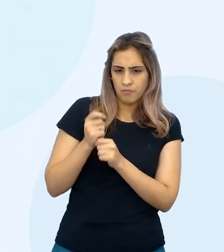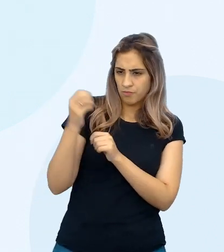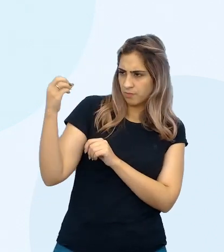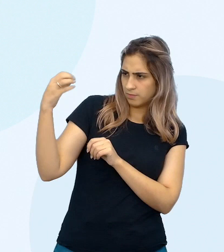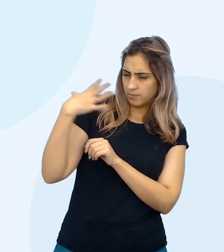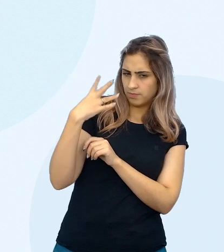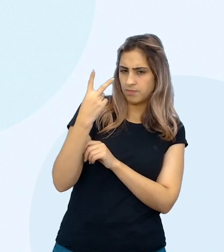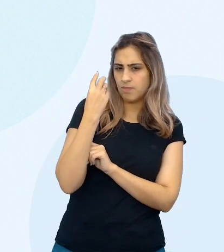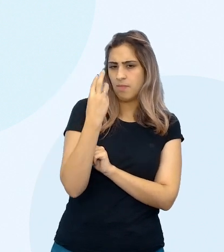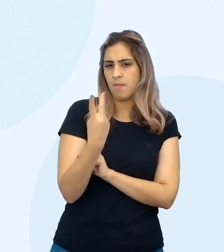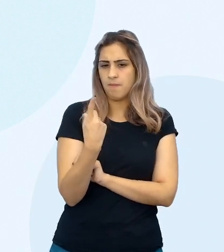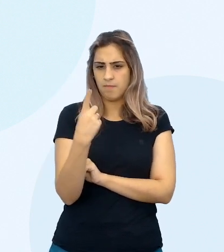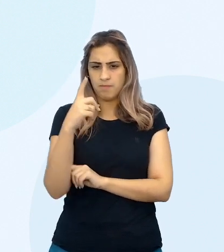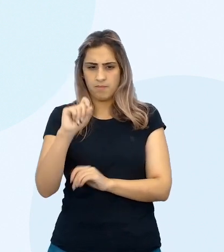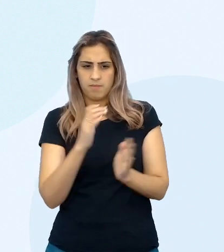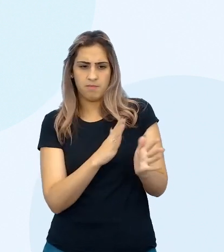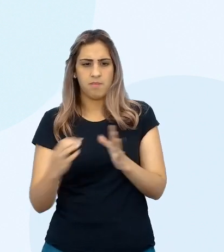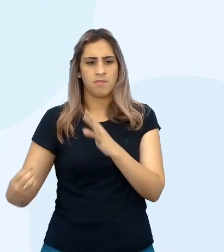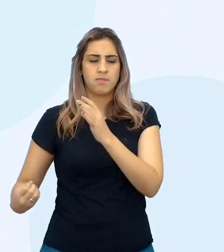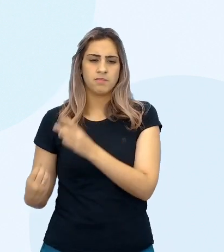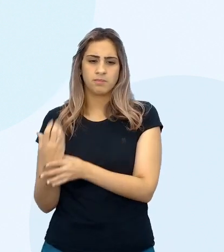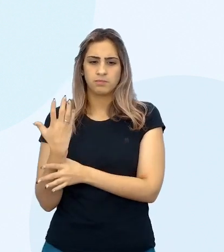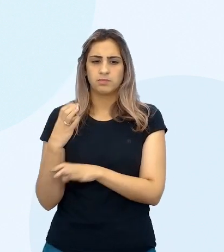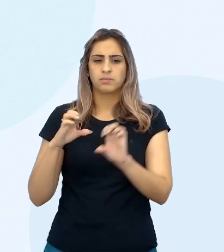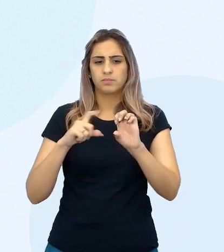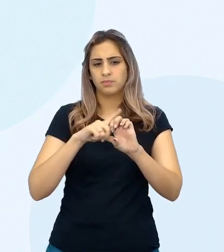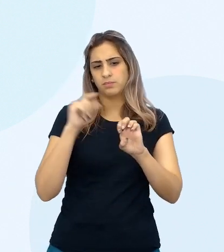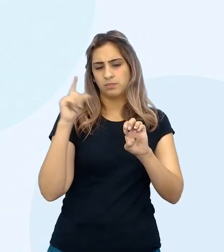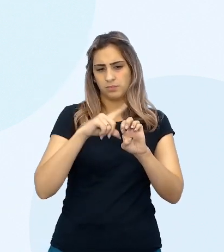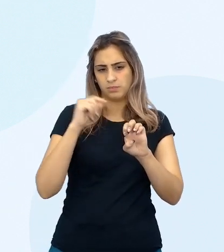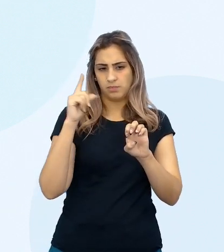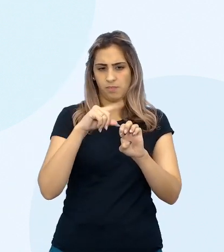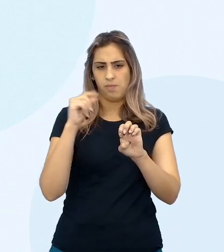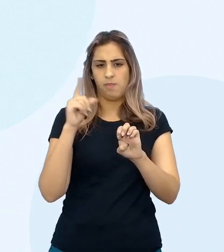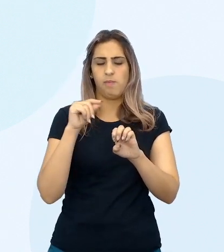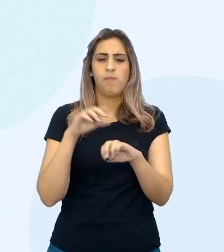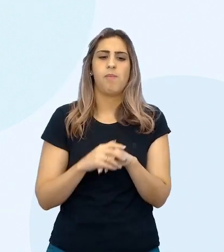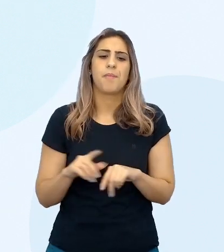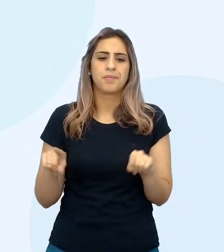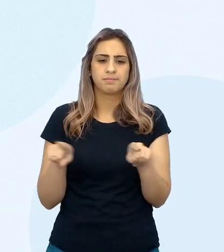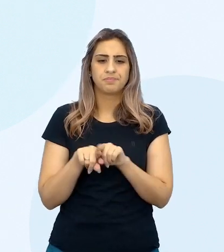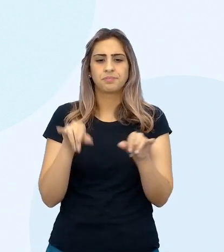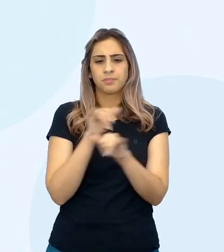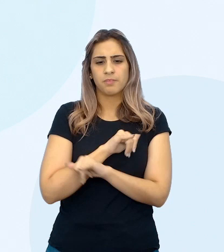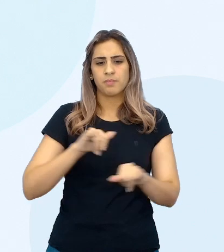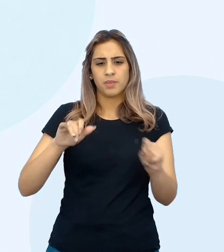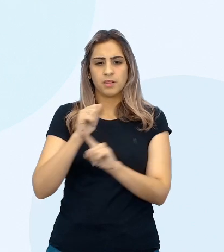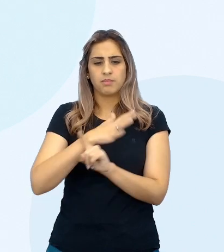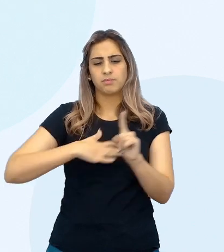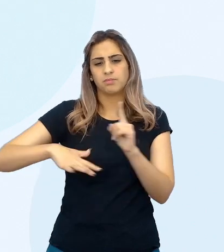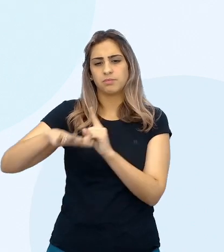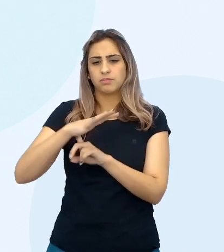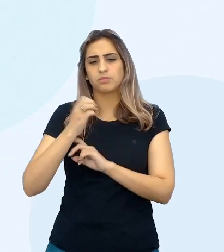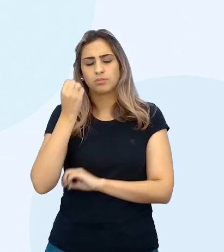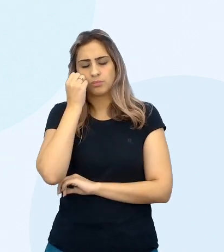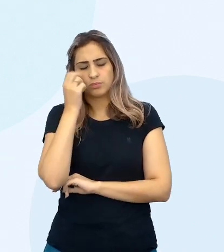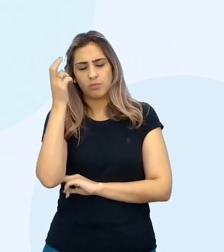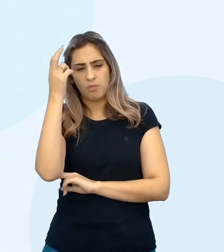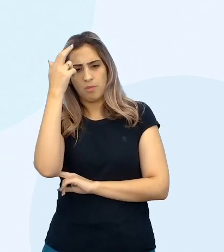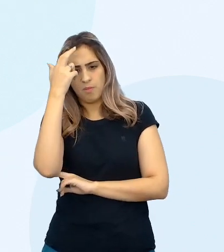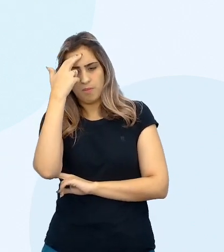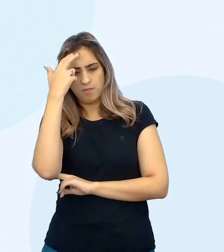ideias, processos criativos, tem a mão na massa, que é o empreendedorismo, que é aquele aviãozinho, certo. E tem a divulgação, que é a mediação